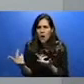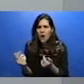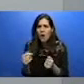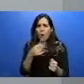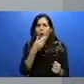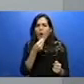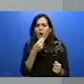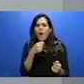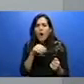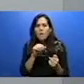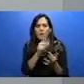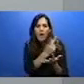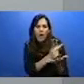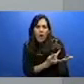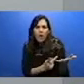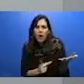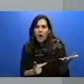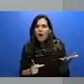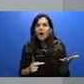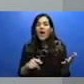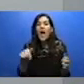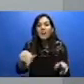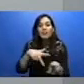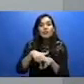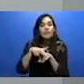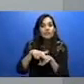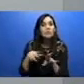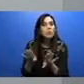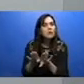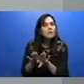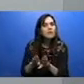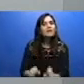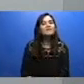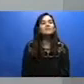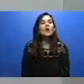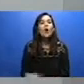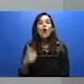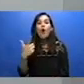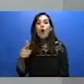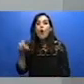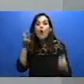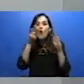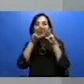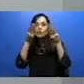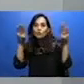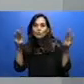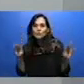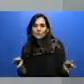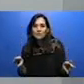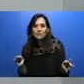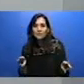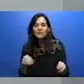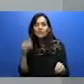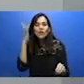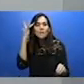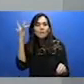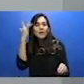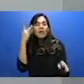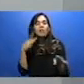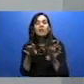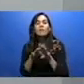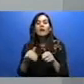dos arquitetos mais famosos que a gente já teve, tá? Outro museu é o Museu do Amanhã, localizado no centro do Rio de